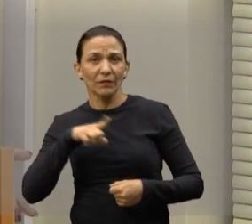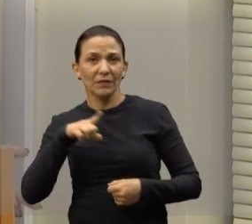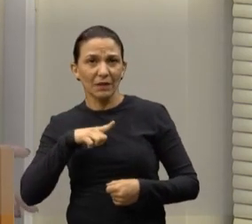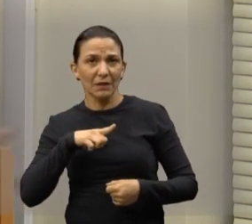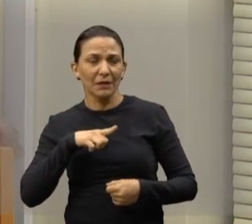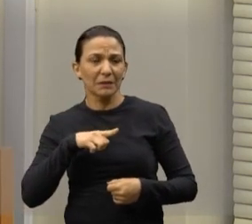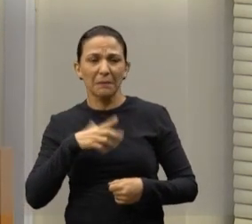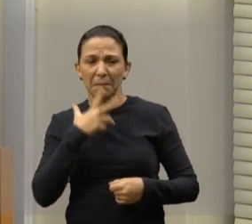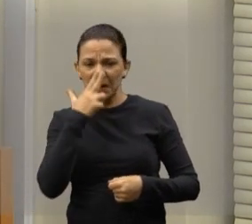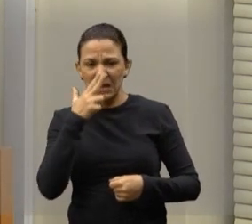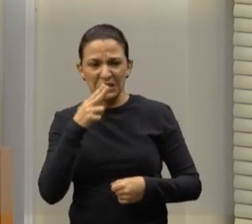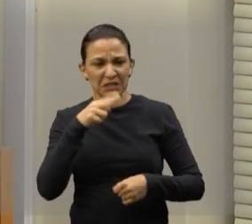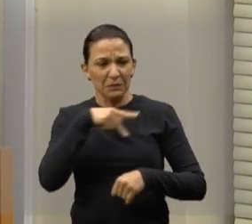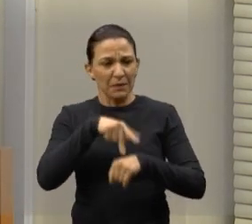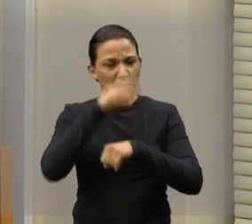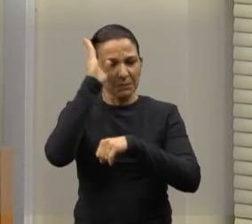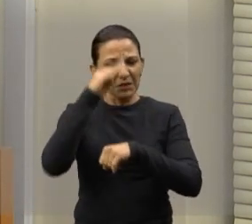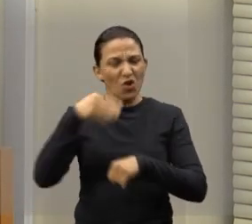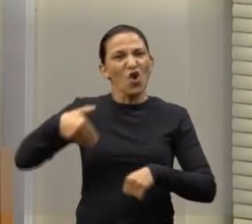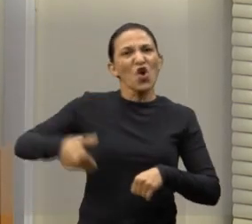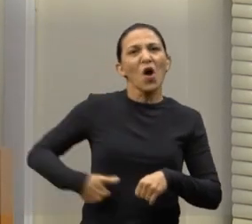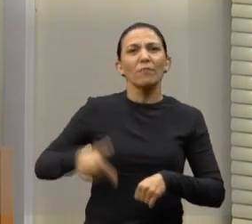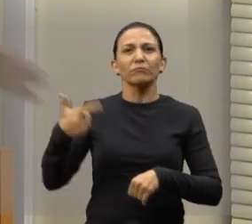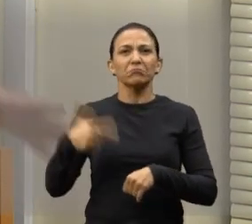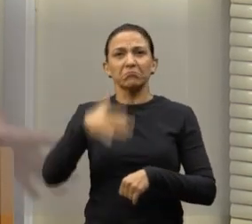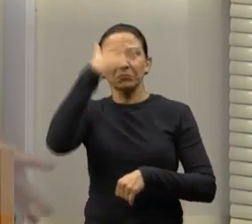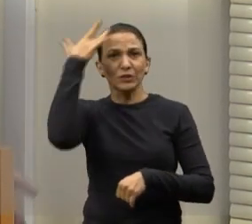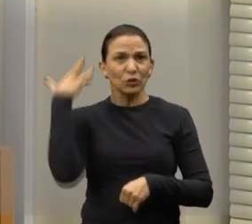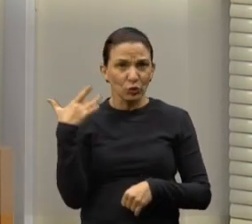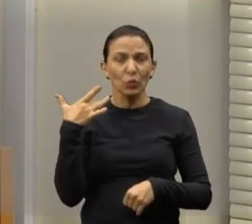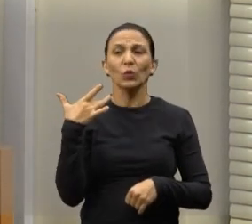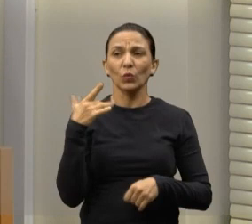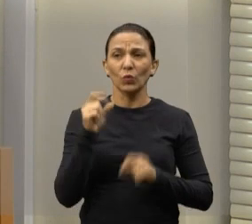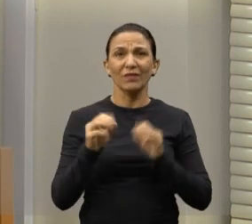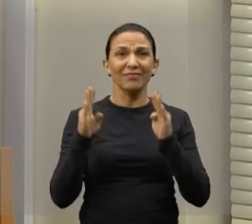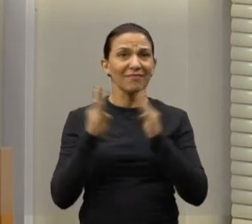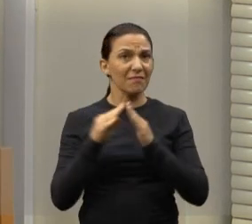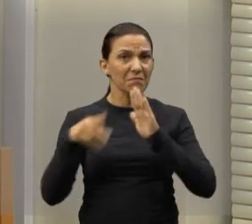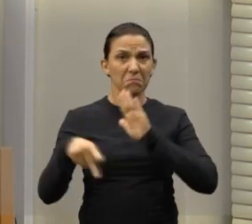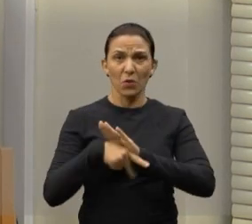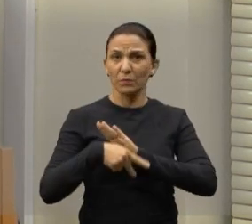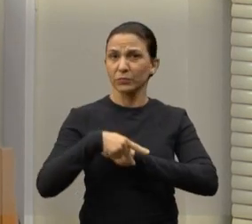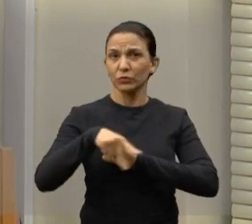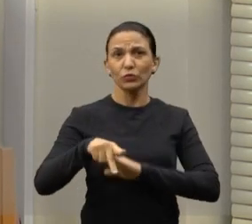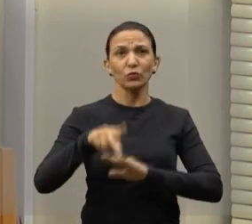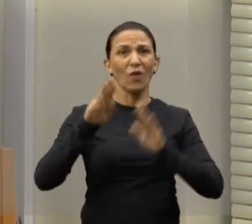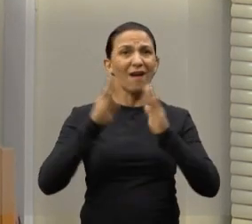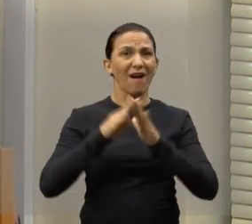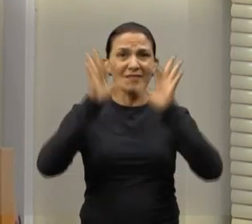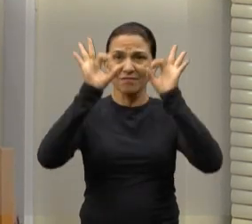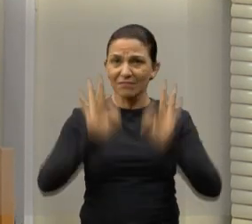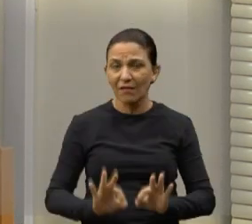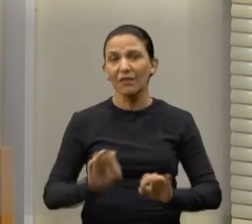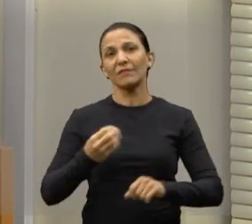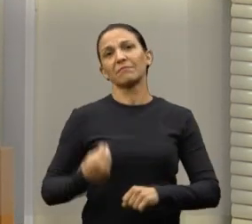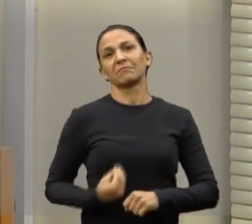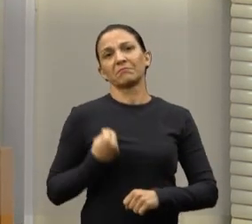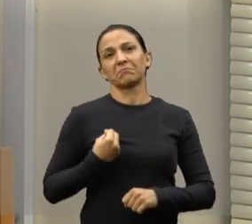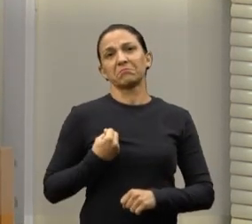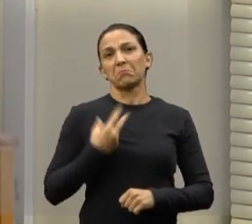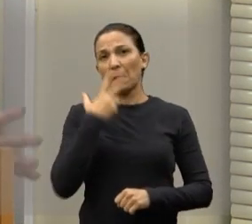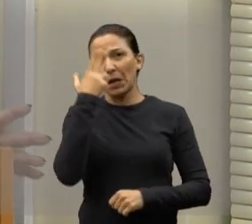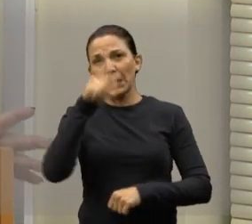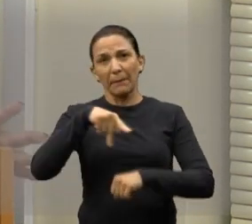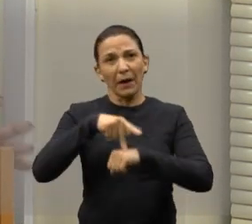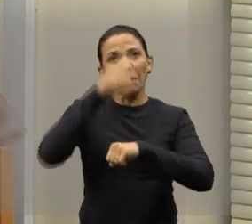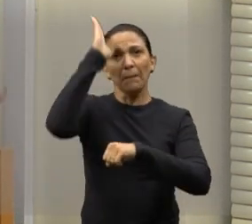fome o Brasil é o país aonde todas as pessoas têm garantia sobre habitação a uma moradia digna o Brasil é um país